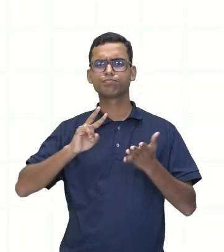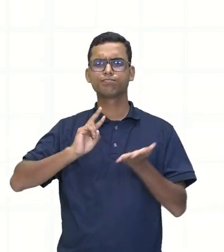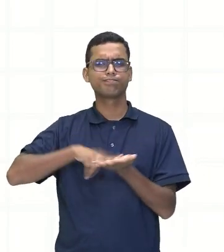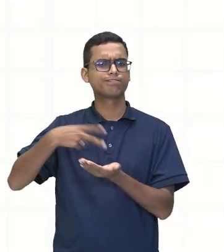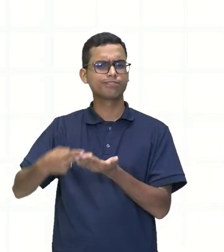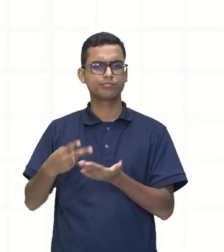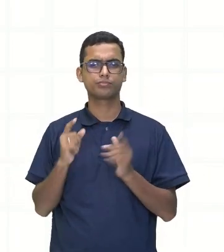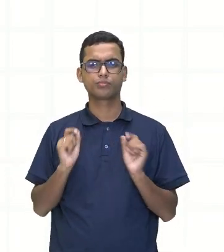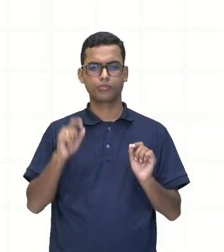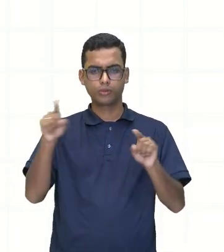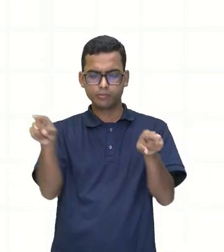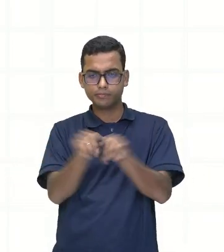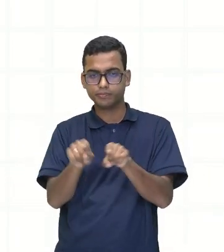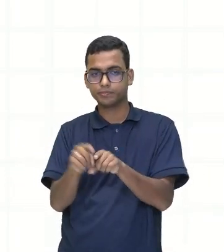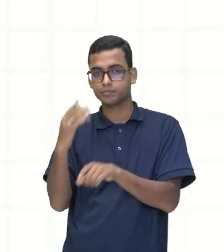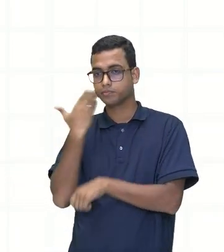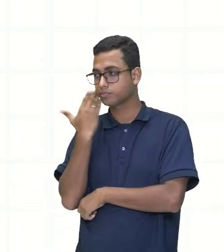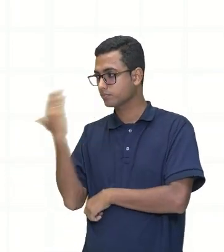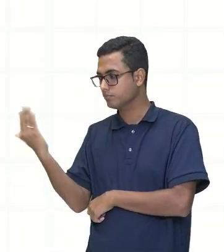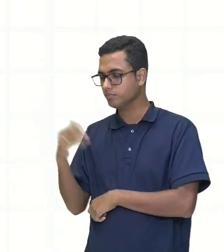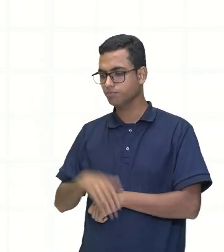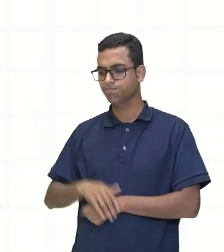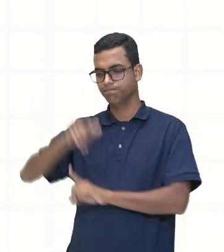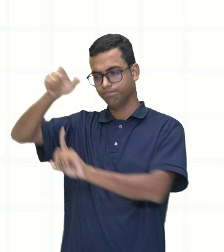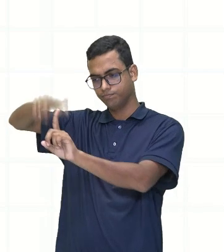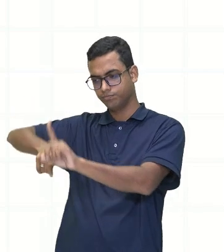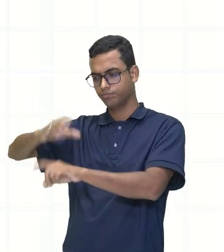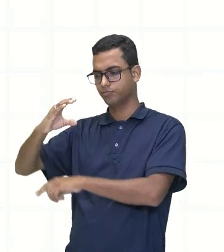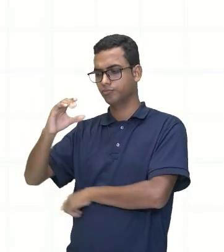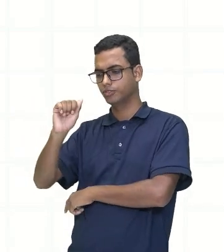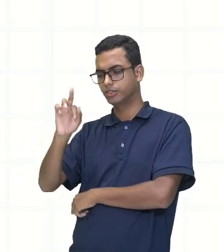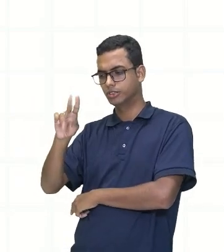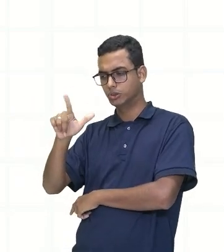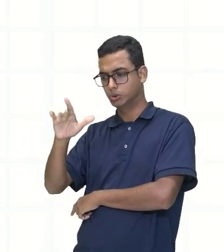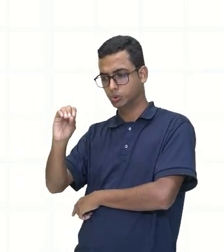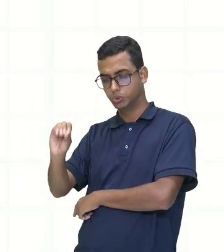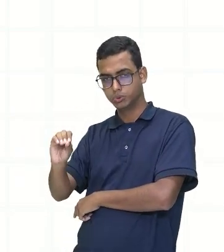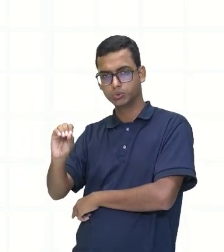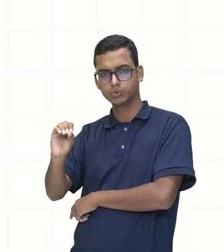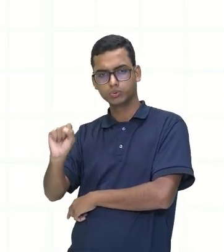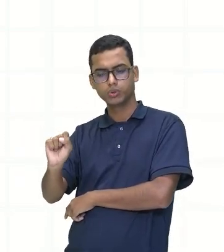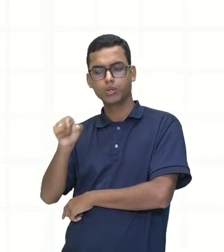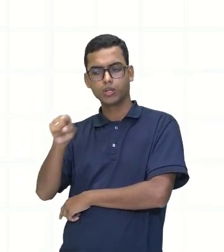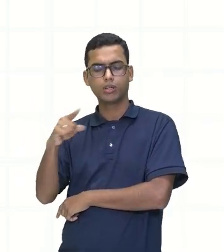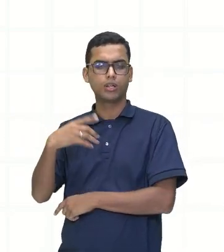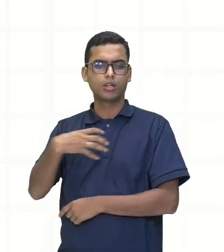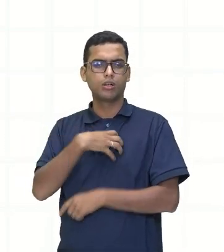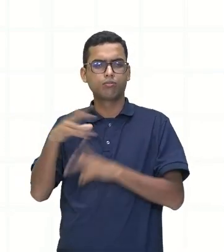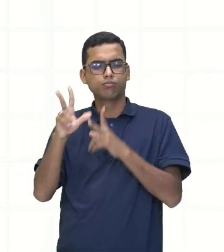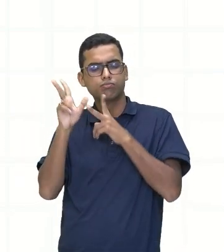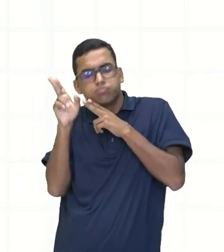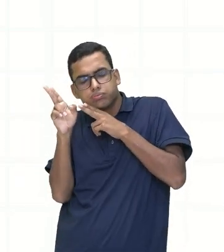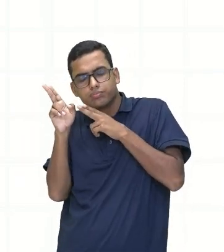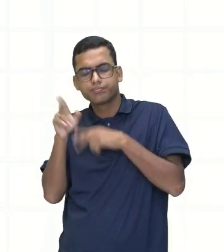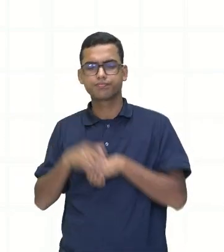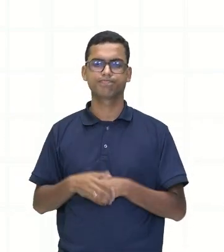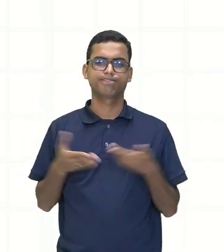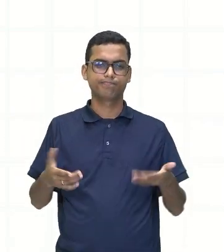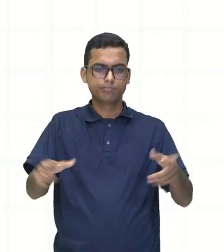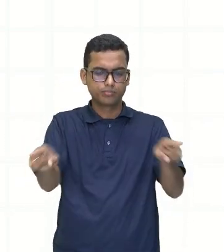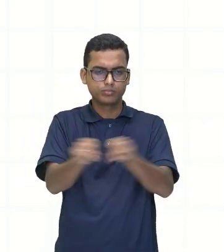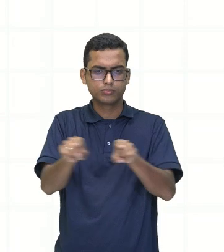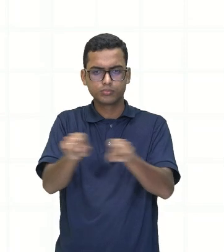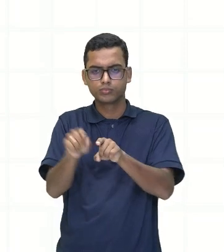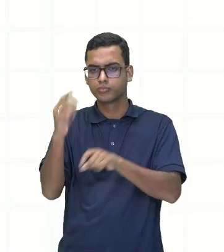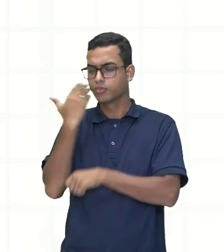Carlos estava dormindo, ok? Então, aqui nós temos todos os elementos de uma frase na forma